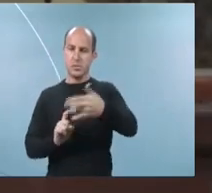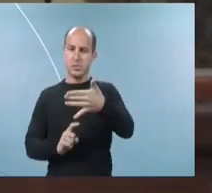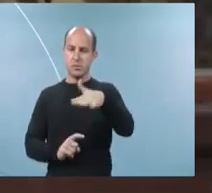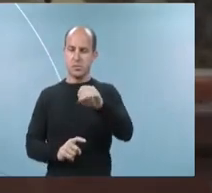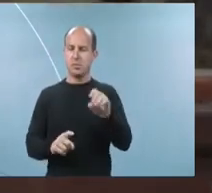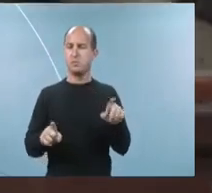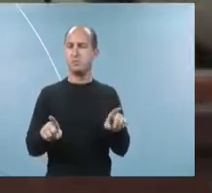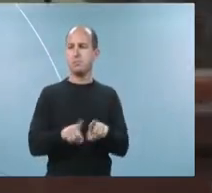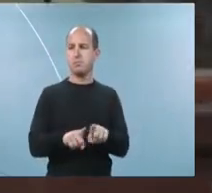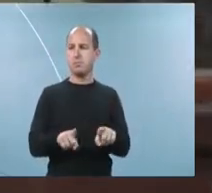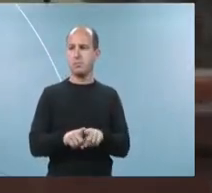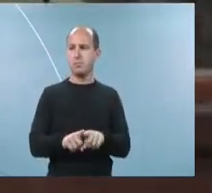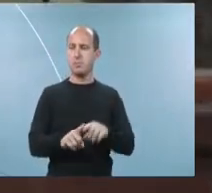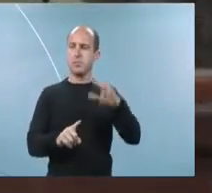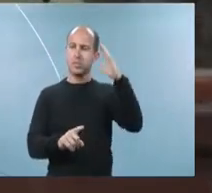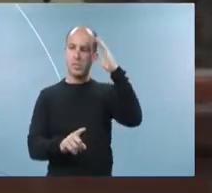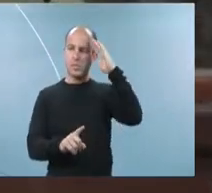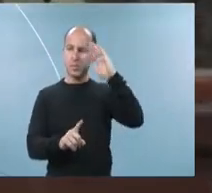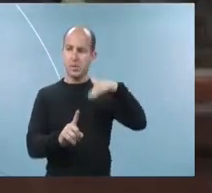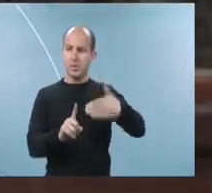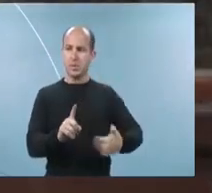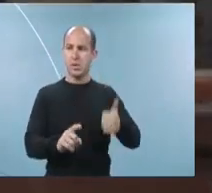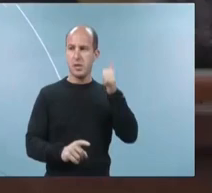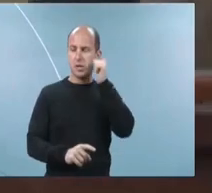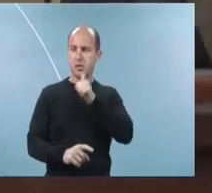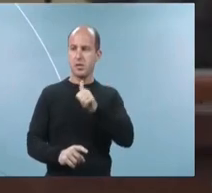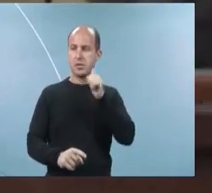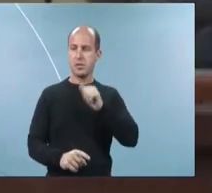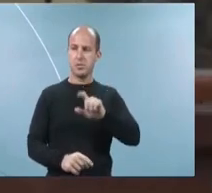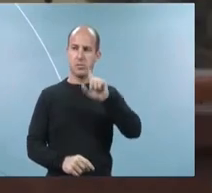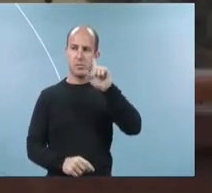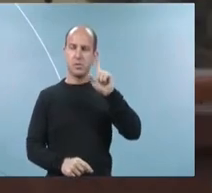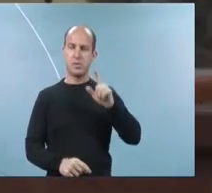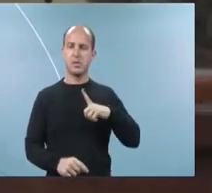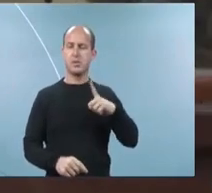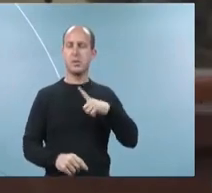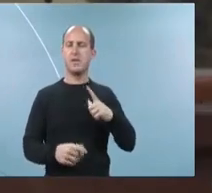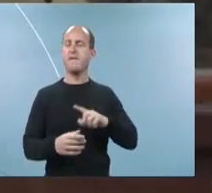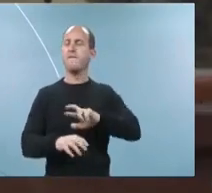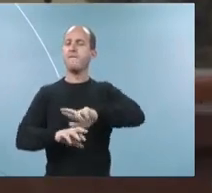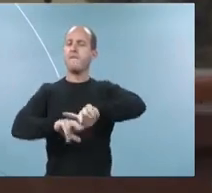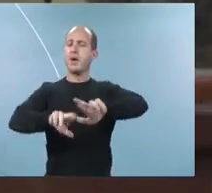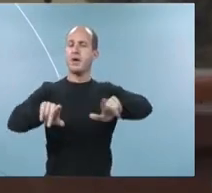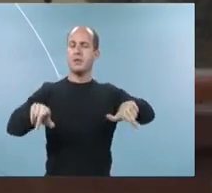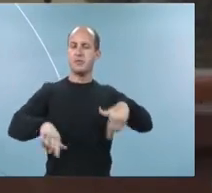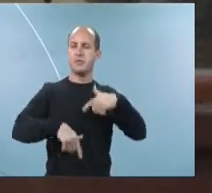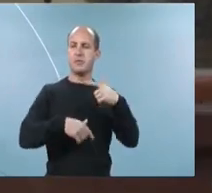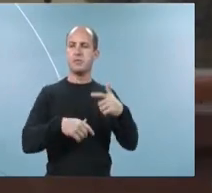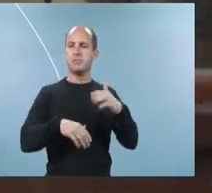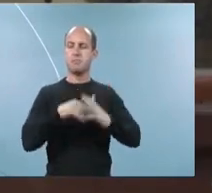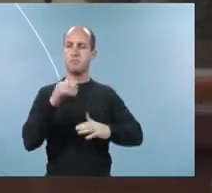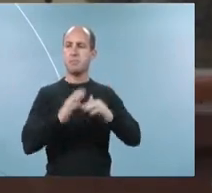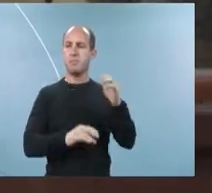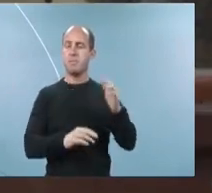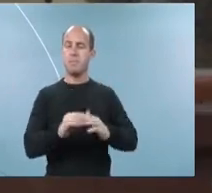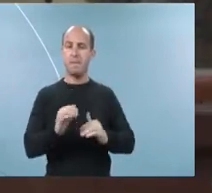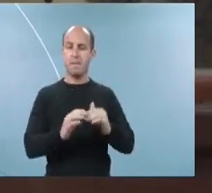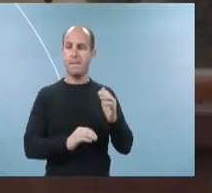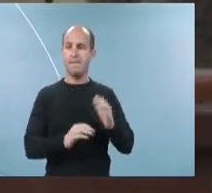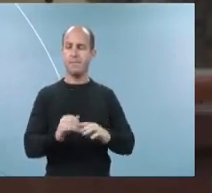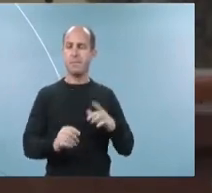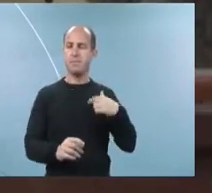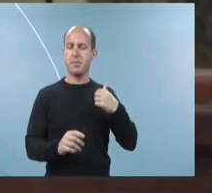também se homenageia a mulher, que é dona de mil facetas, está onde bem quiser, mesmo